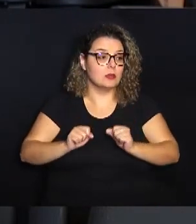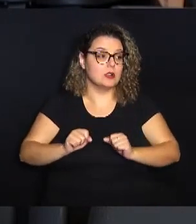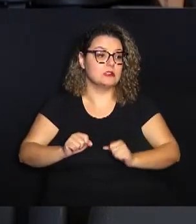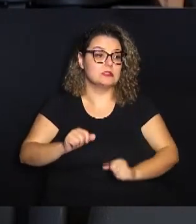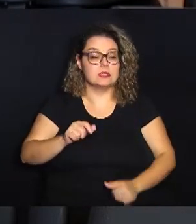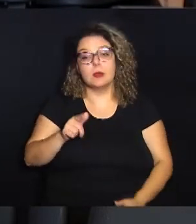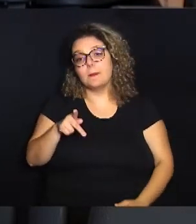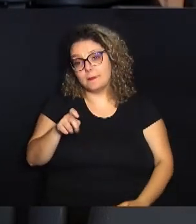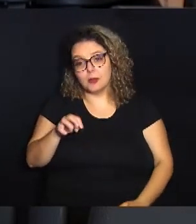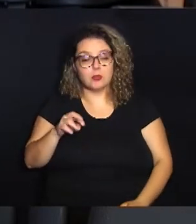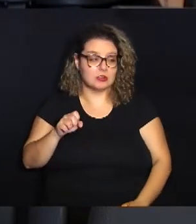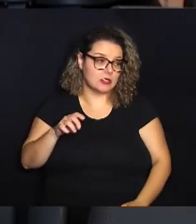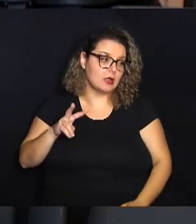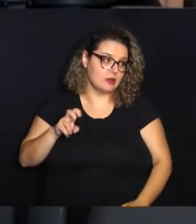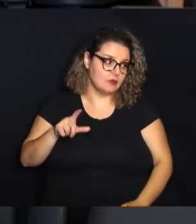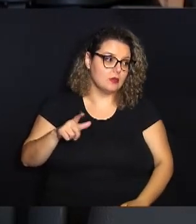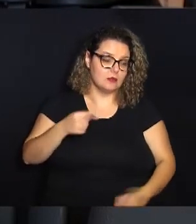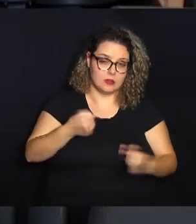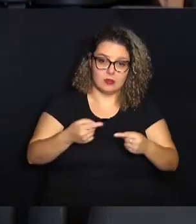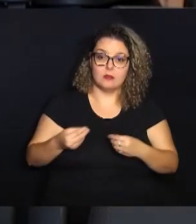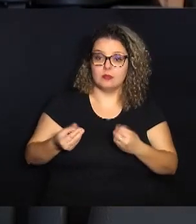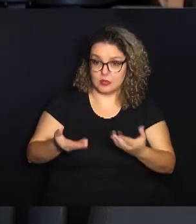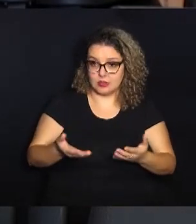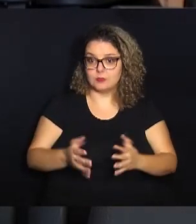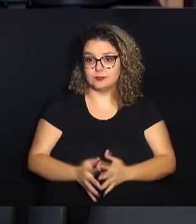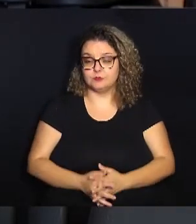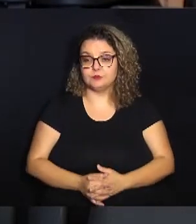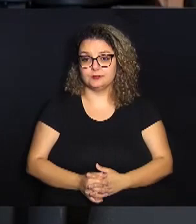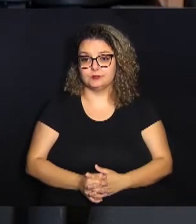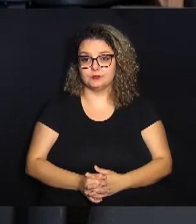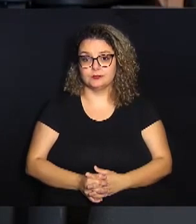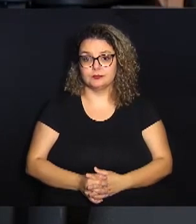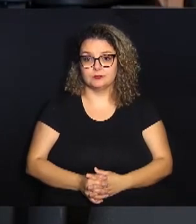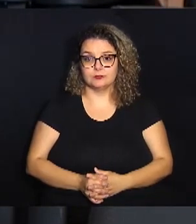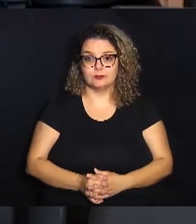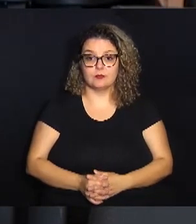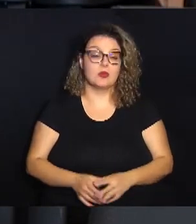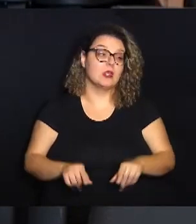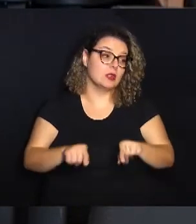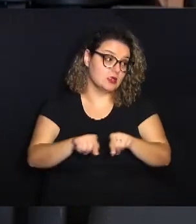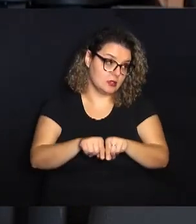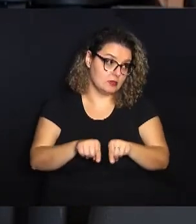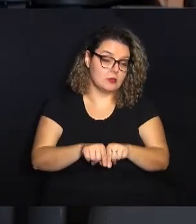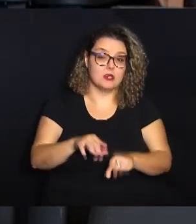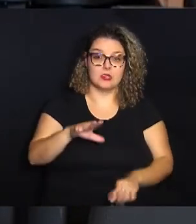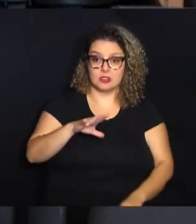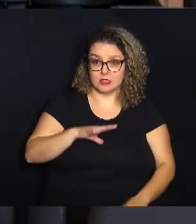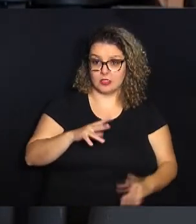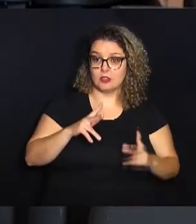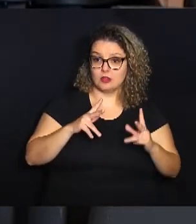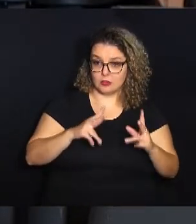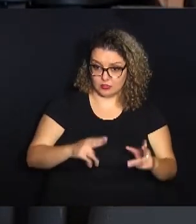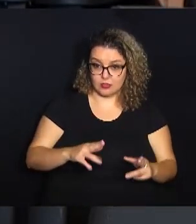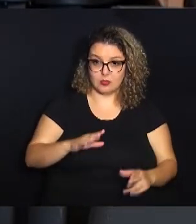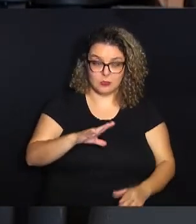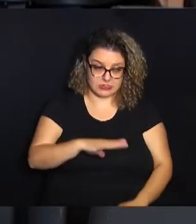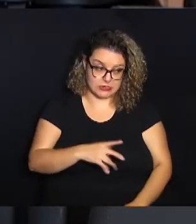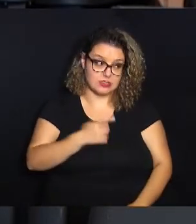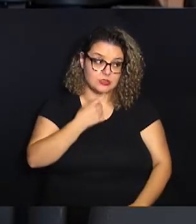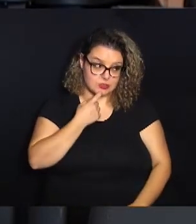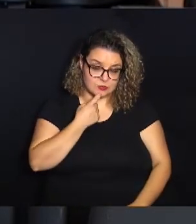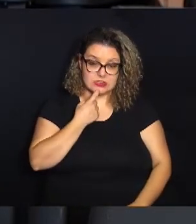é esse o debate que nós temos trazido, né? E sem contar que cidades como